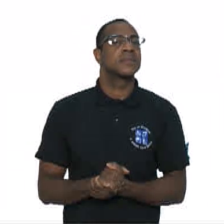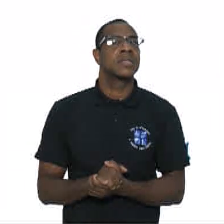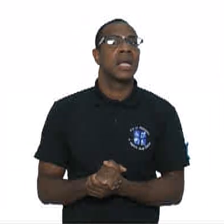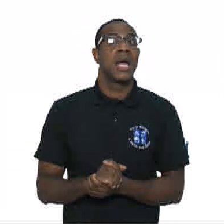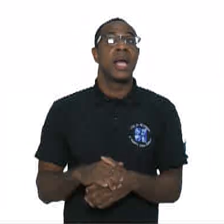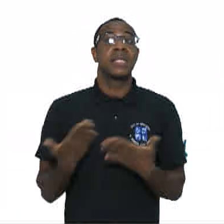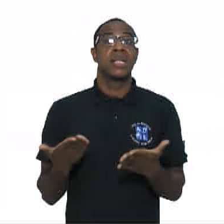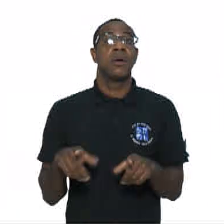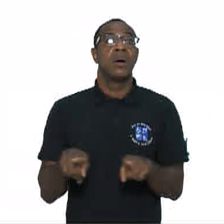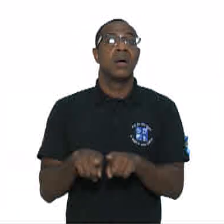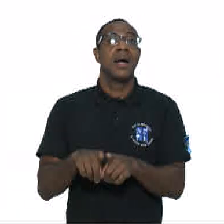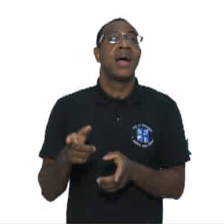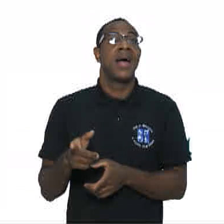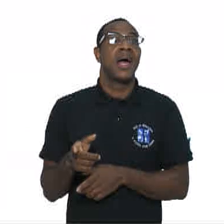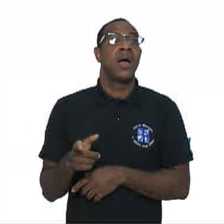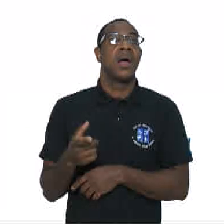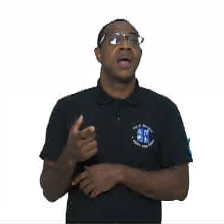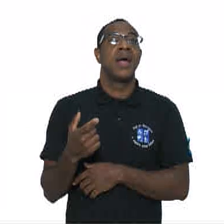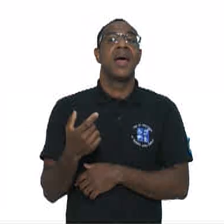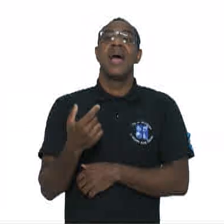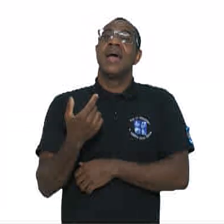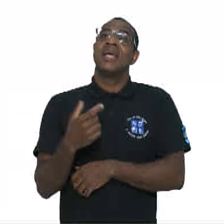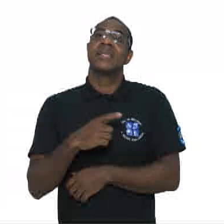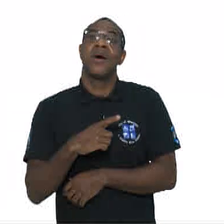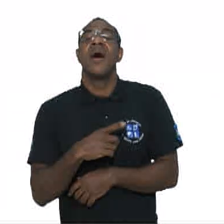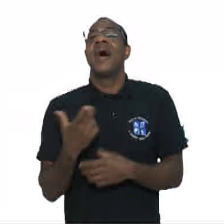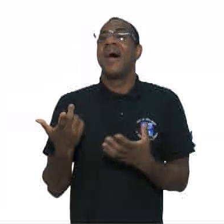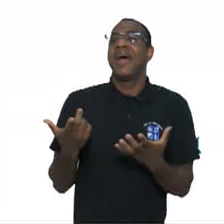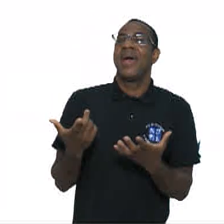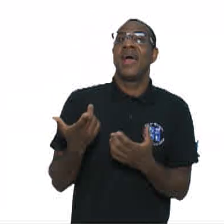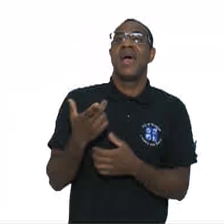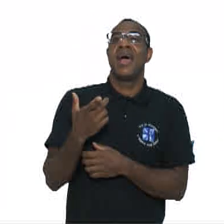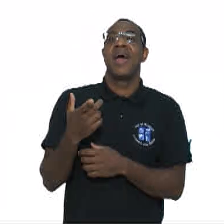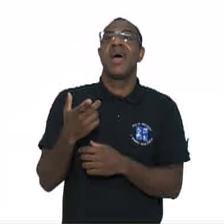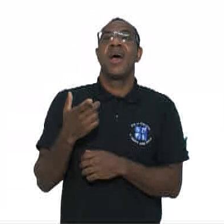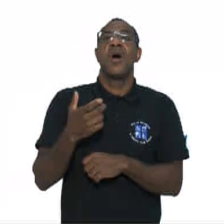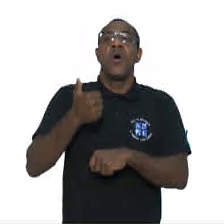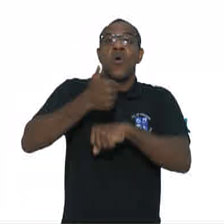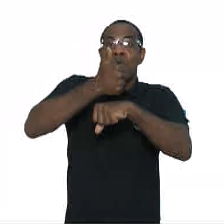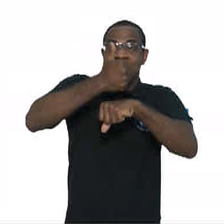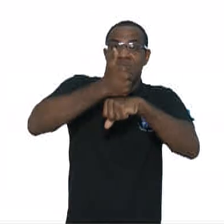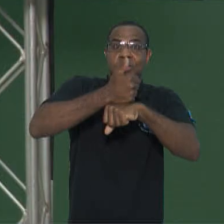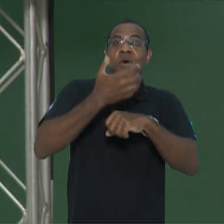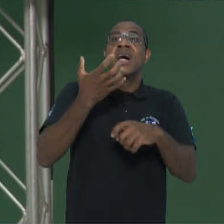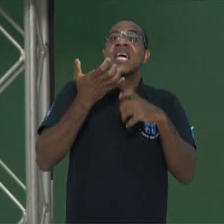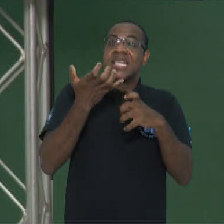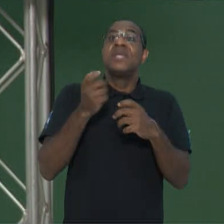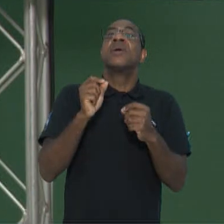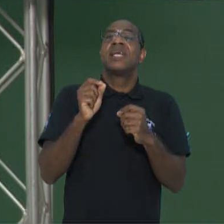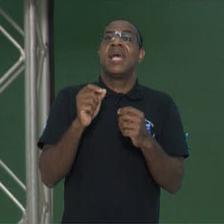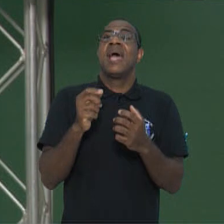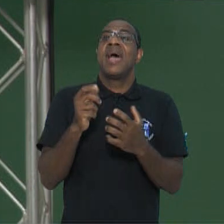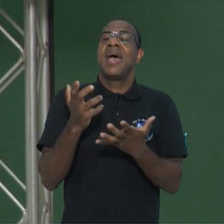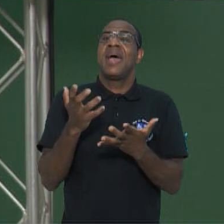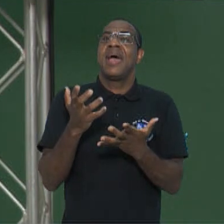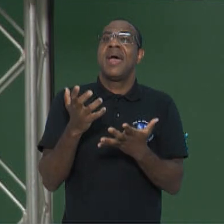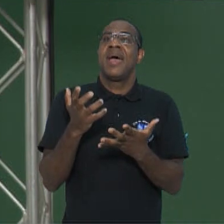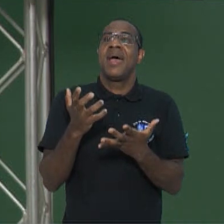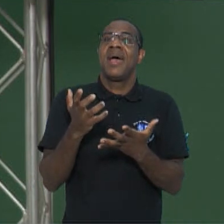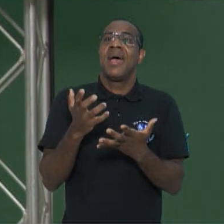dos diretores dessa companhia queria homenagear Londres, então ele deu o nome de Londrina, fazendo uma referência a Londres.